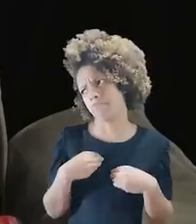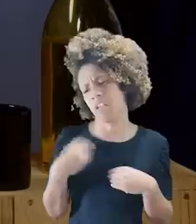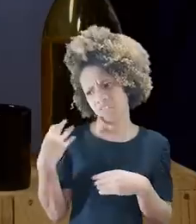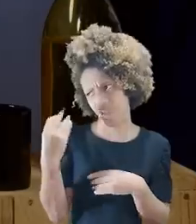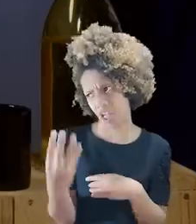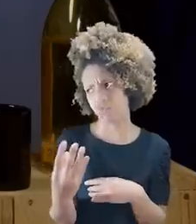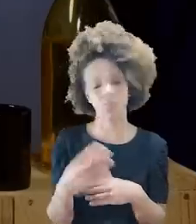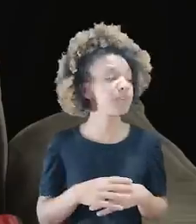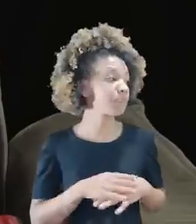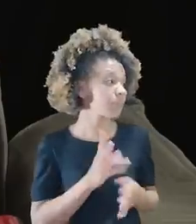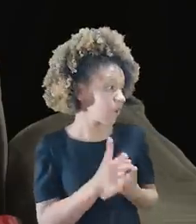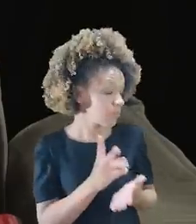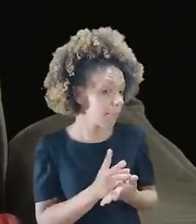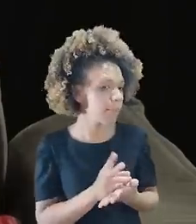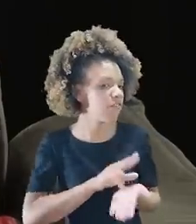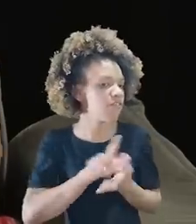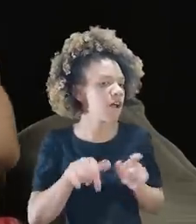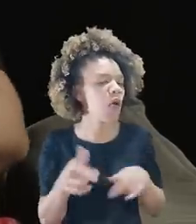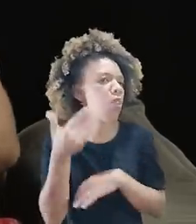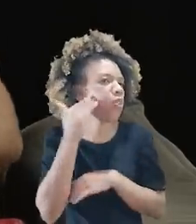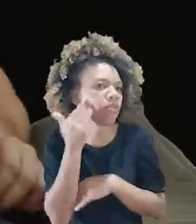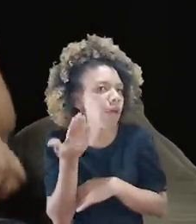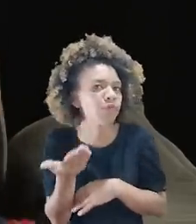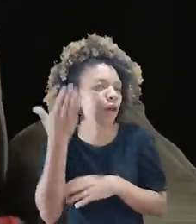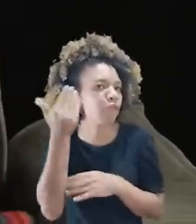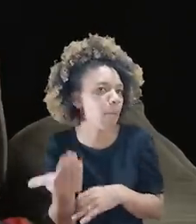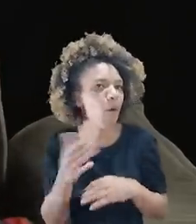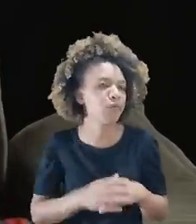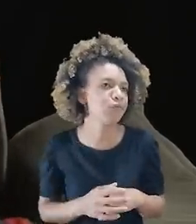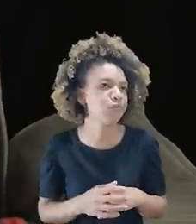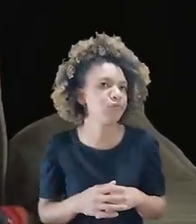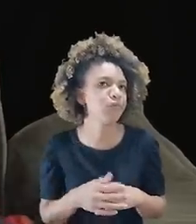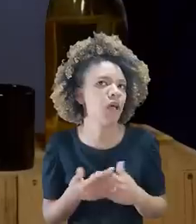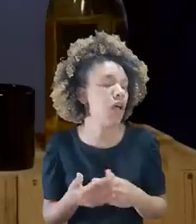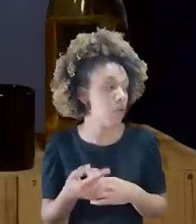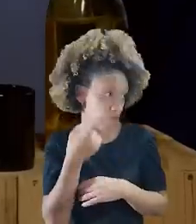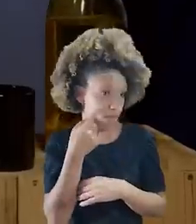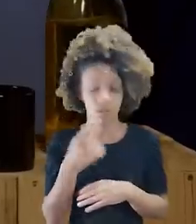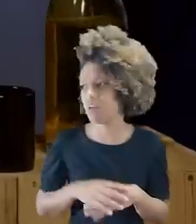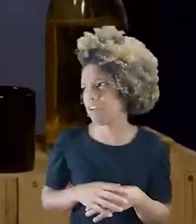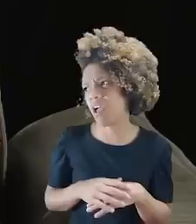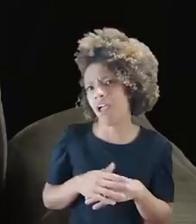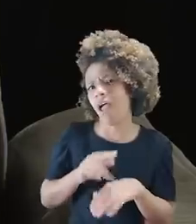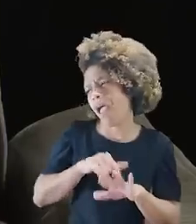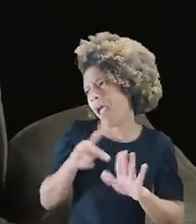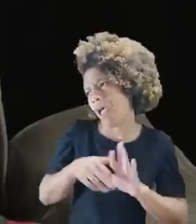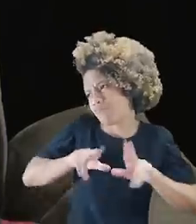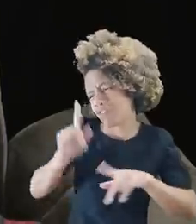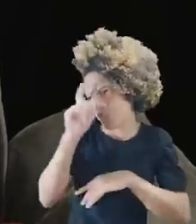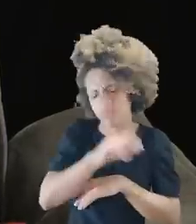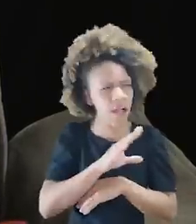né Eu sempre falo isso muita gente que fala assim eu não entendo o cara que eu eu vi uma matéria paradoxo eu vi uma matéria do